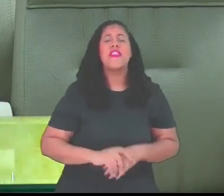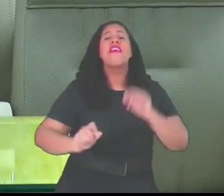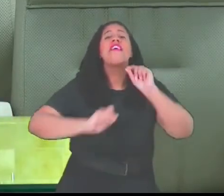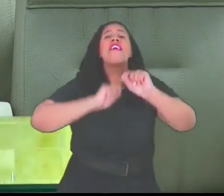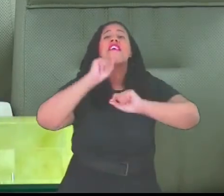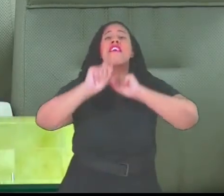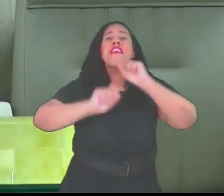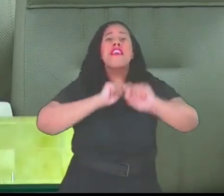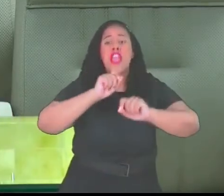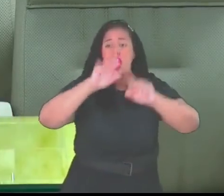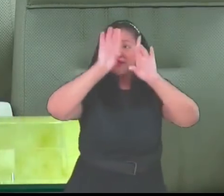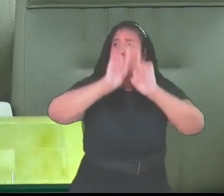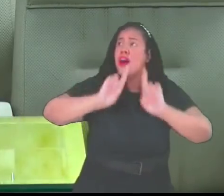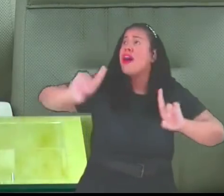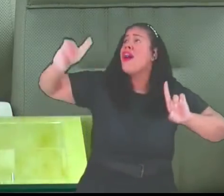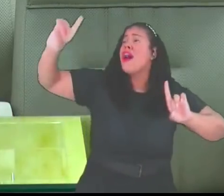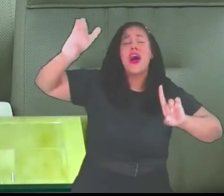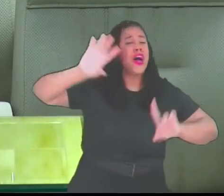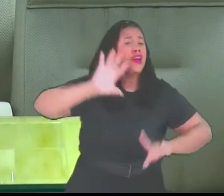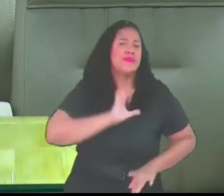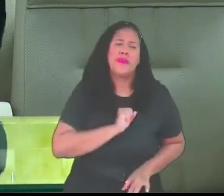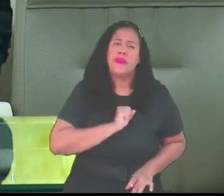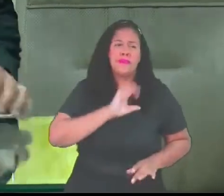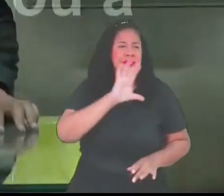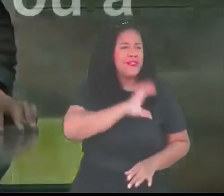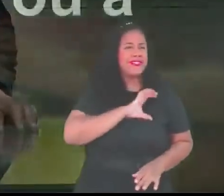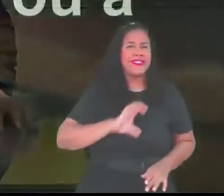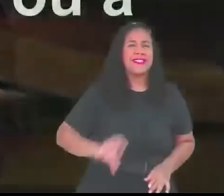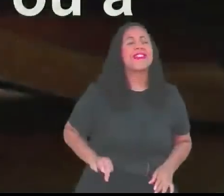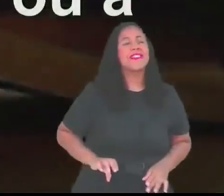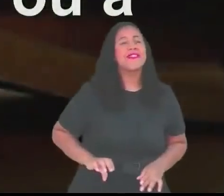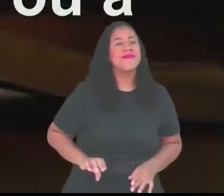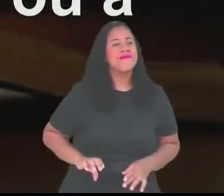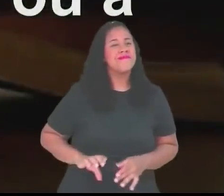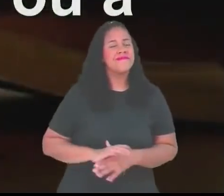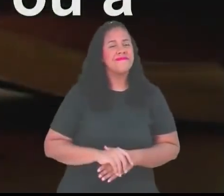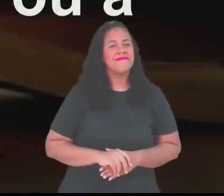Quem nos separará do amor de Cristo?